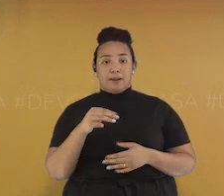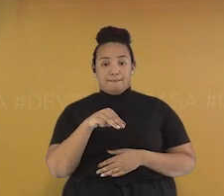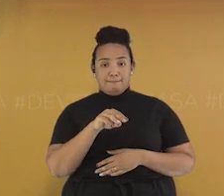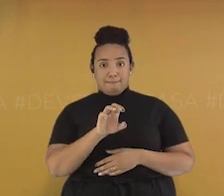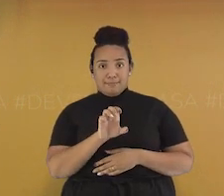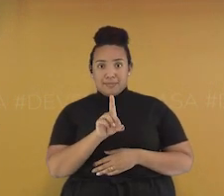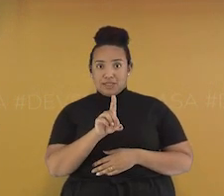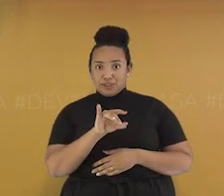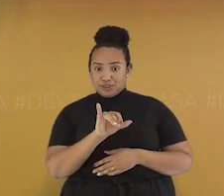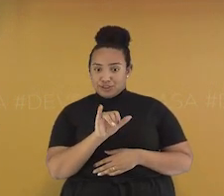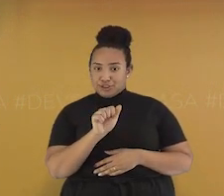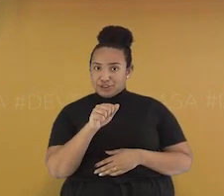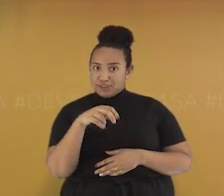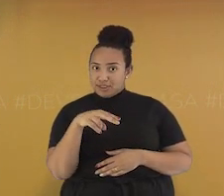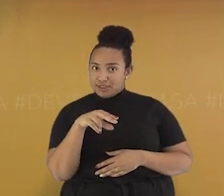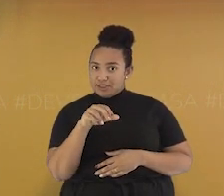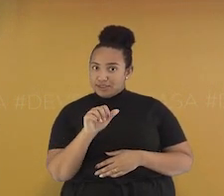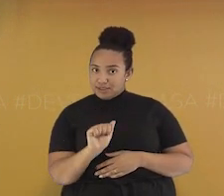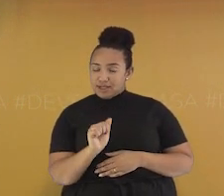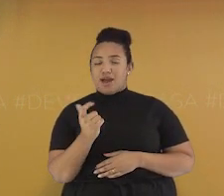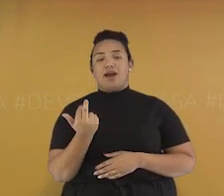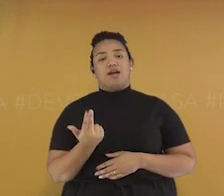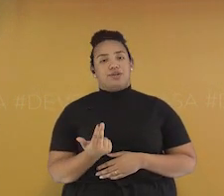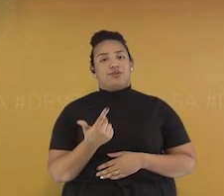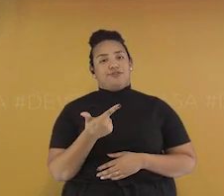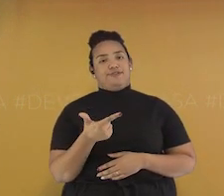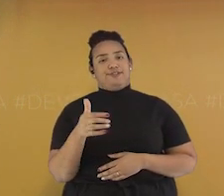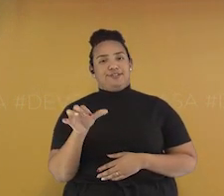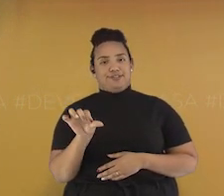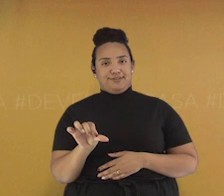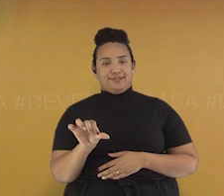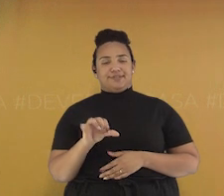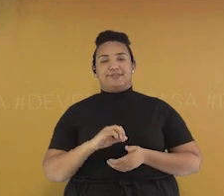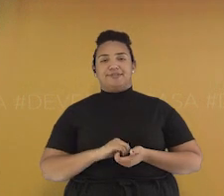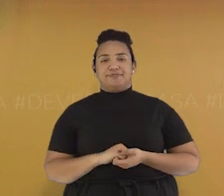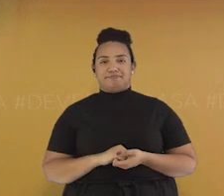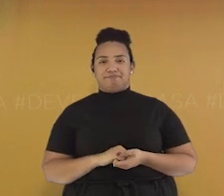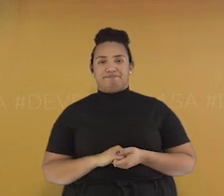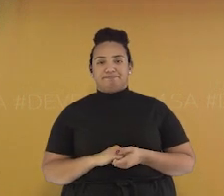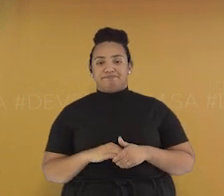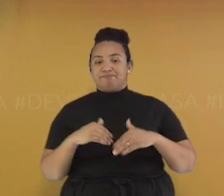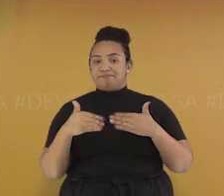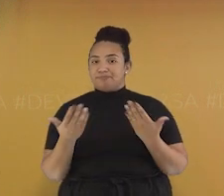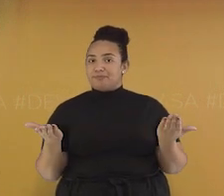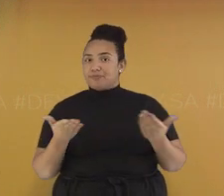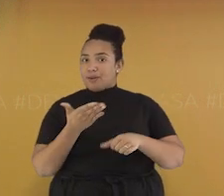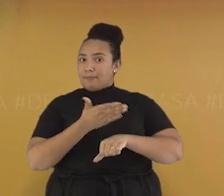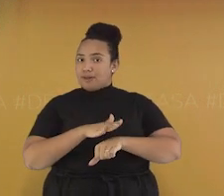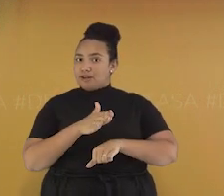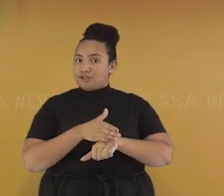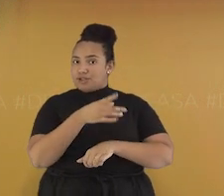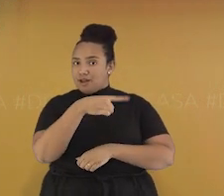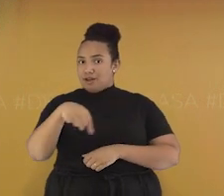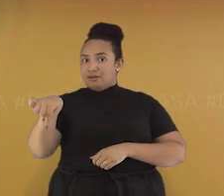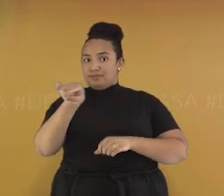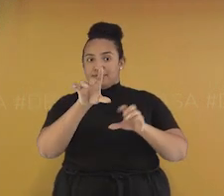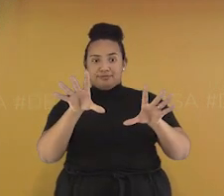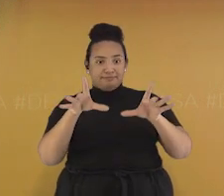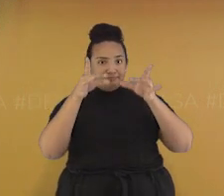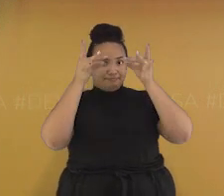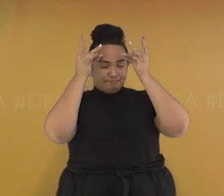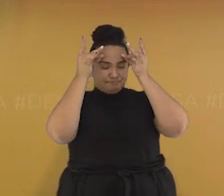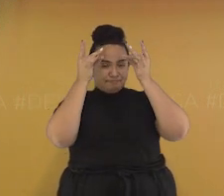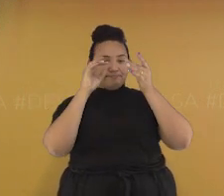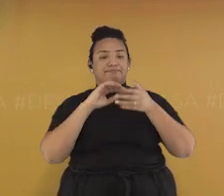isso, temos que a mediana dessa sequência é igual a 29. Vamos fazer um exercício